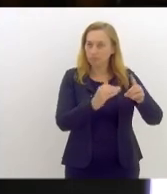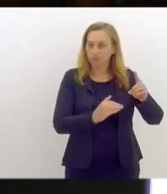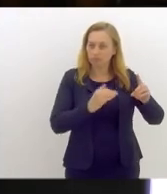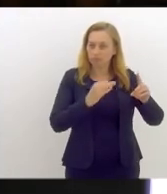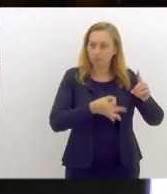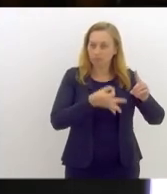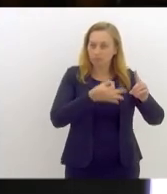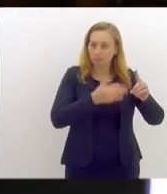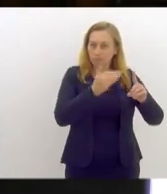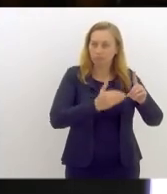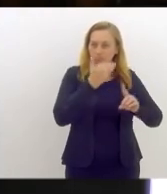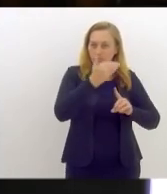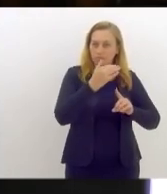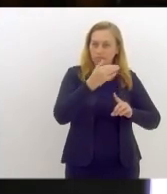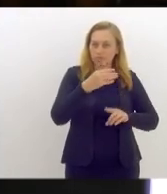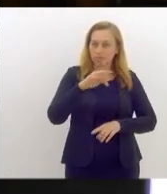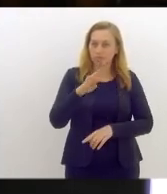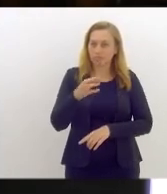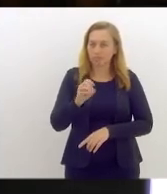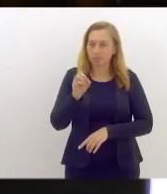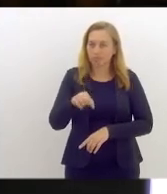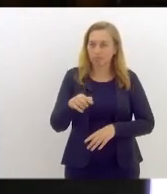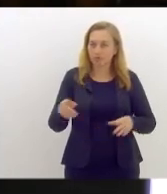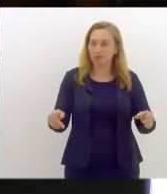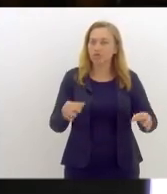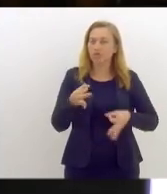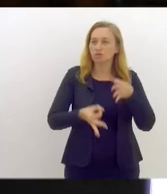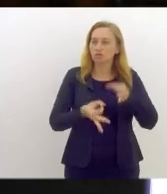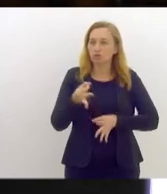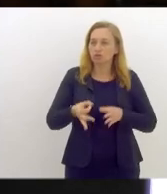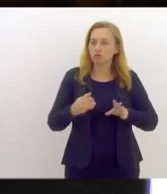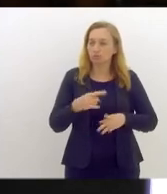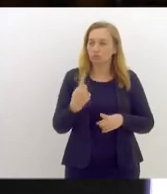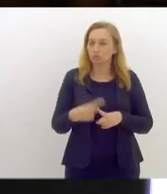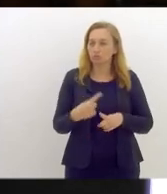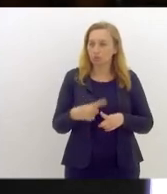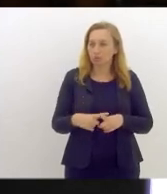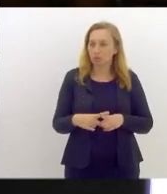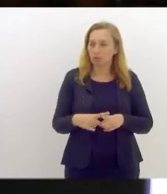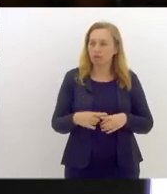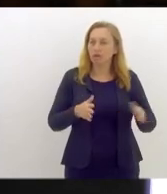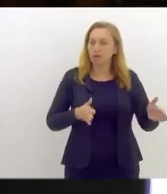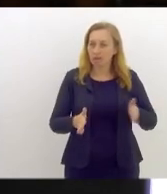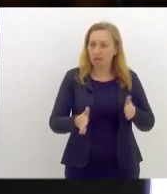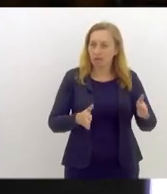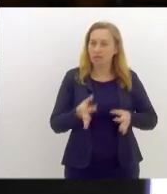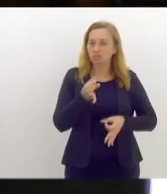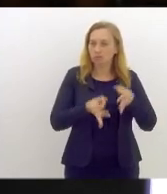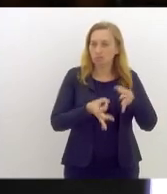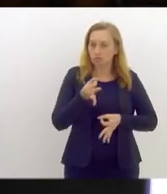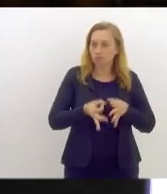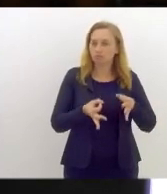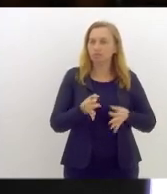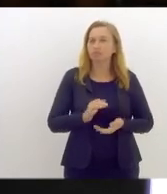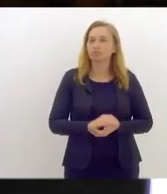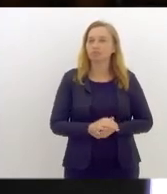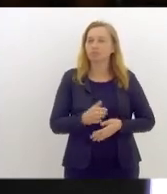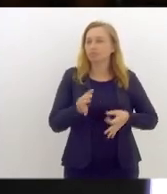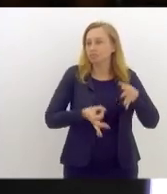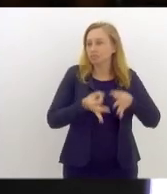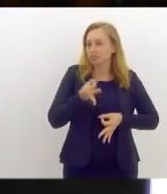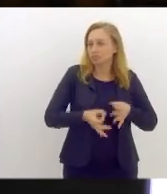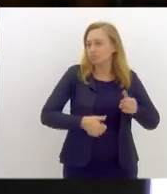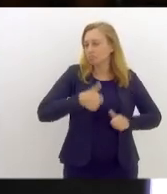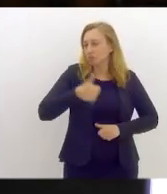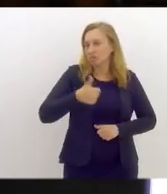Ministro para mim é juiz tá porque a carreira é jurídica é do Judiciário então o juiz quer seja